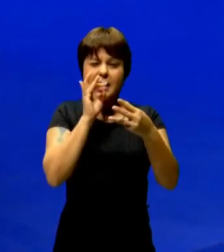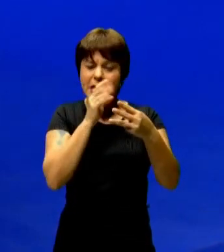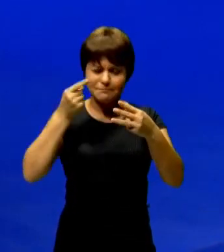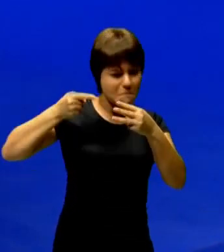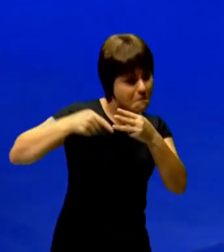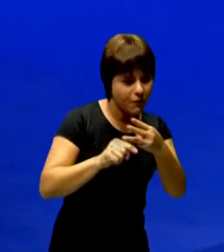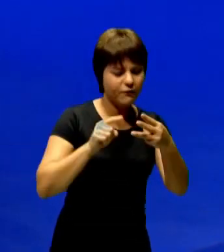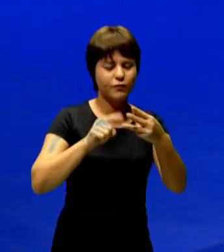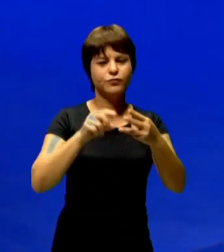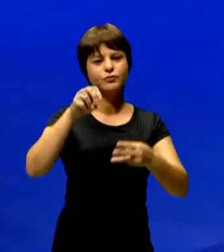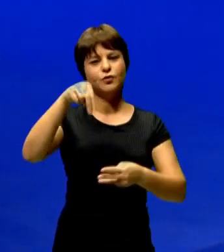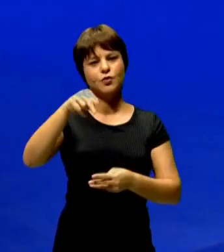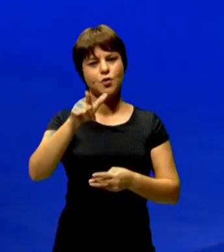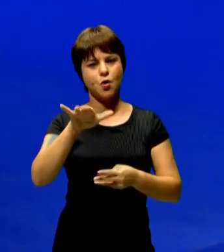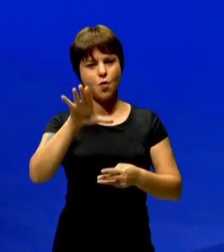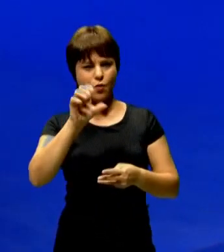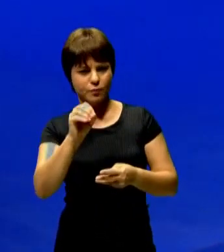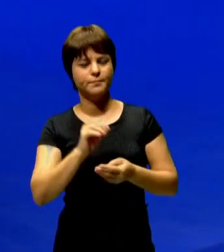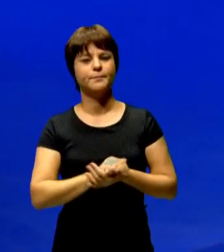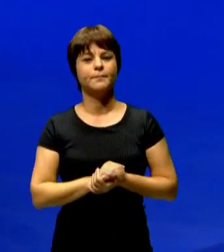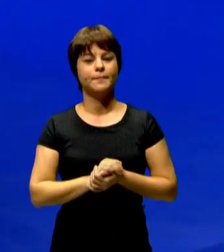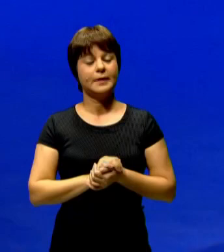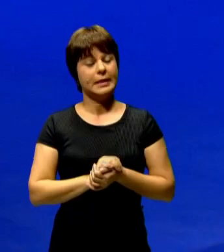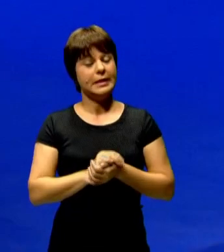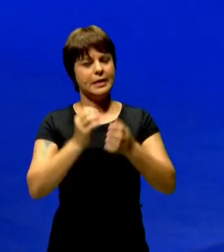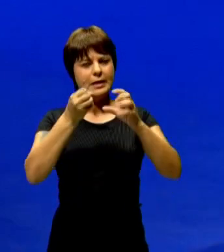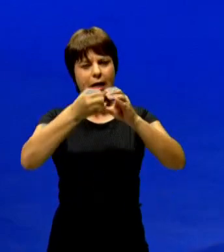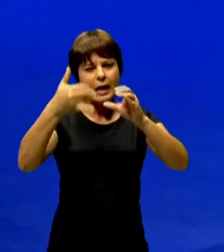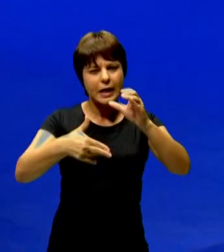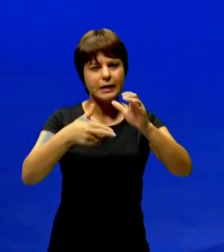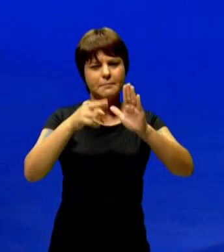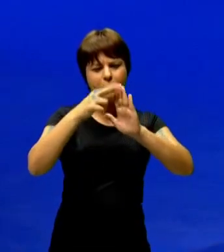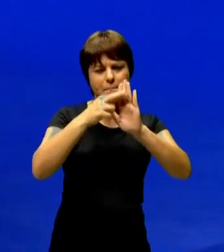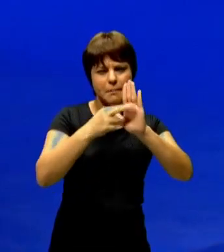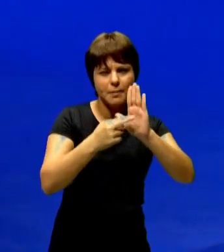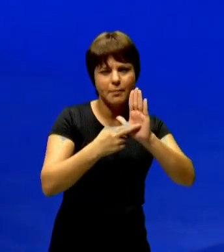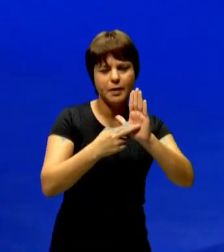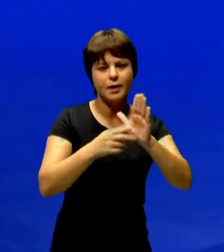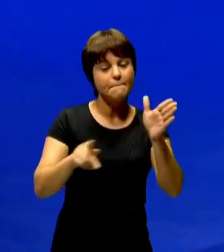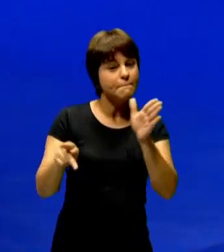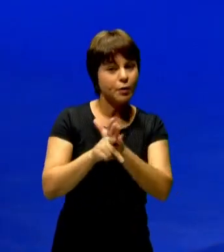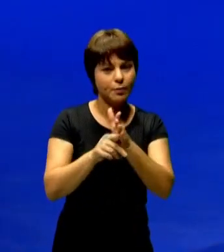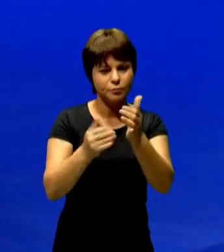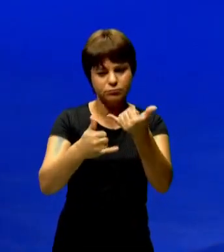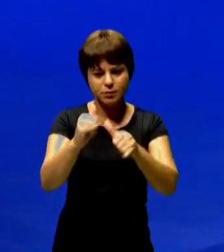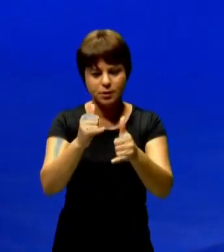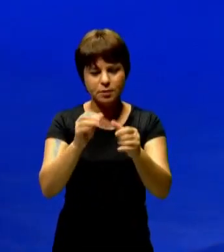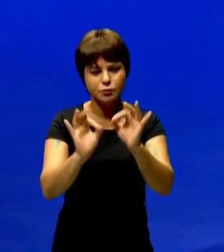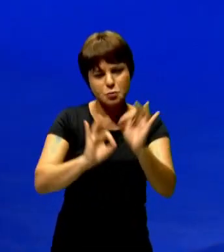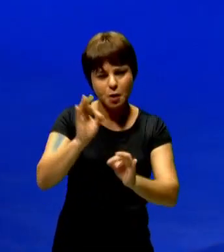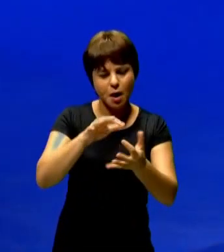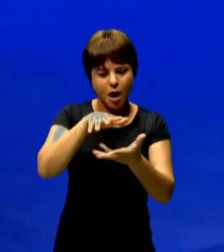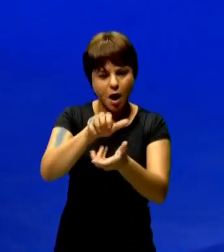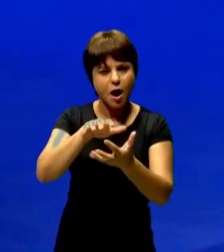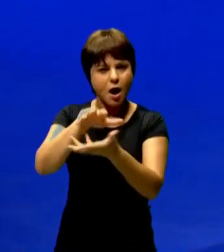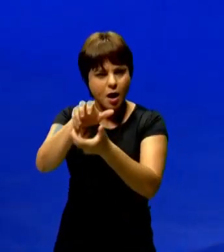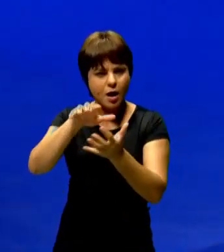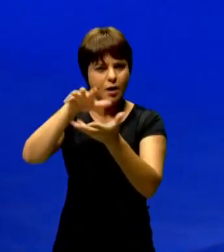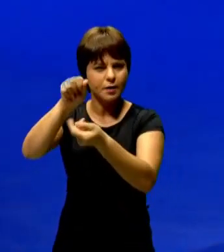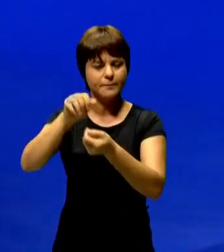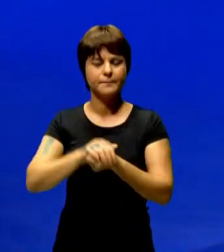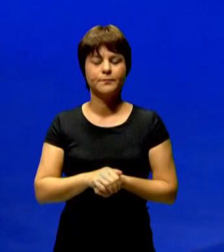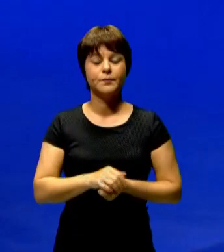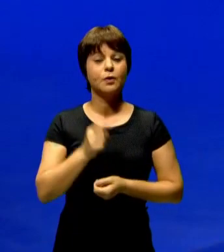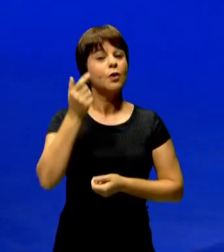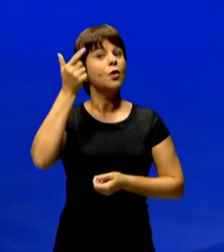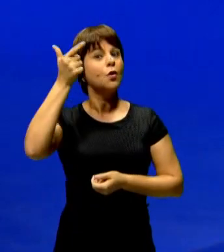camada referente ao núcleo. Esse critério de classificação é um critério químico, de composição. Um outro